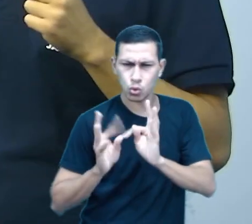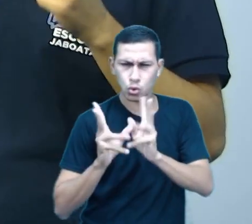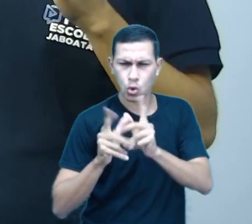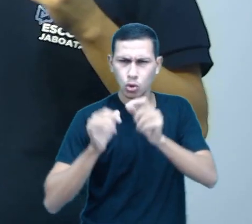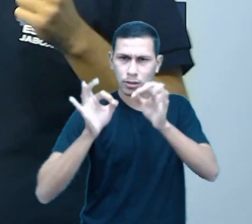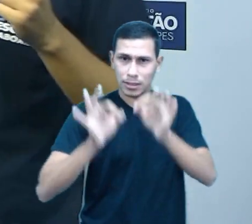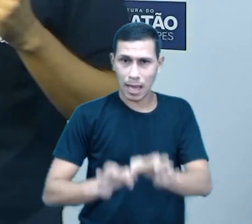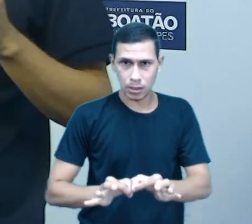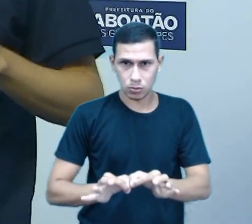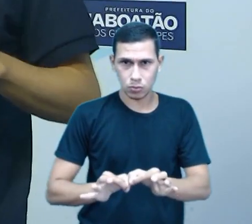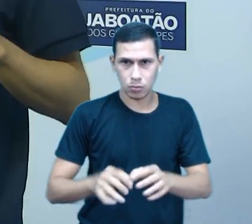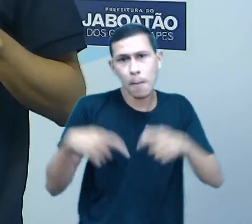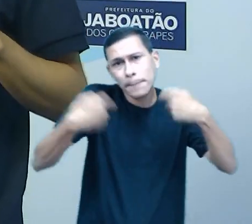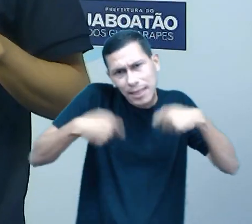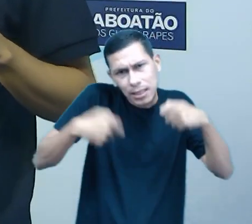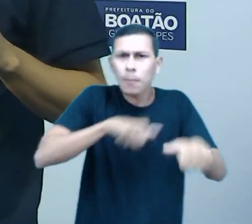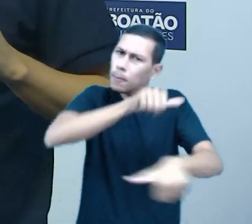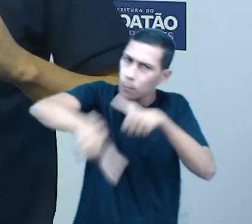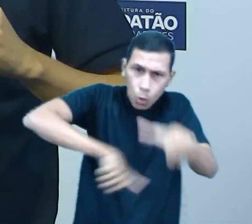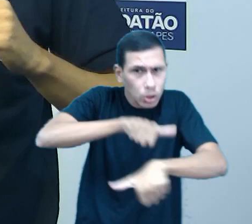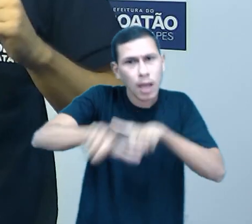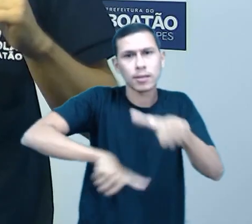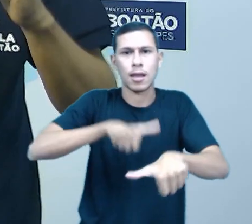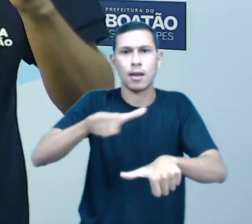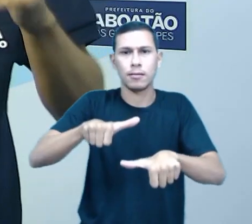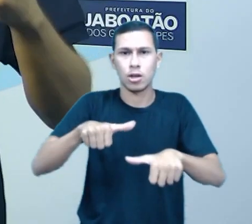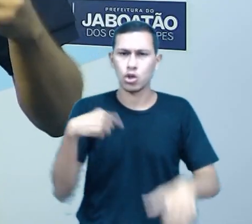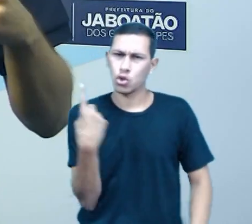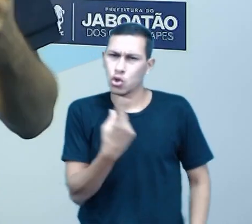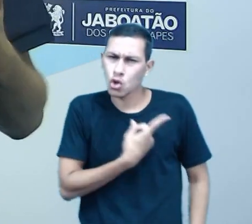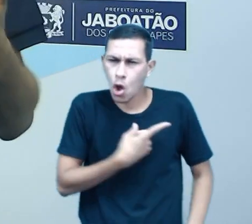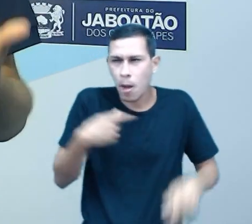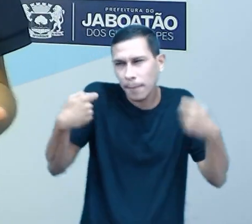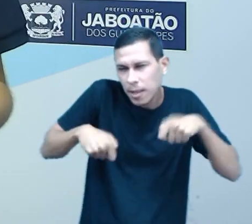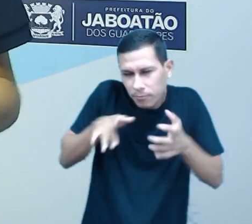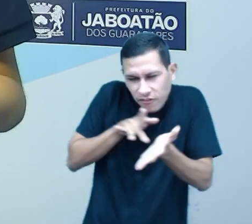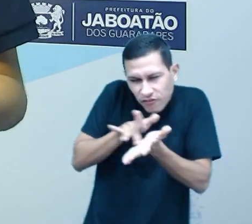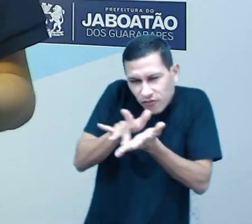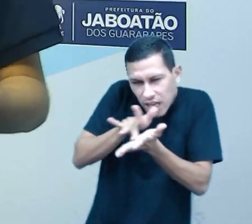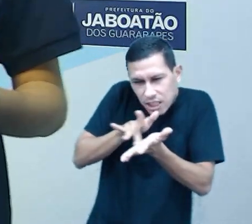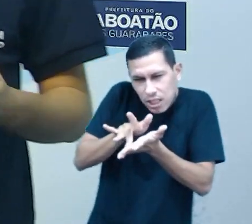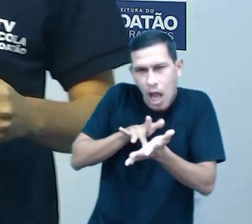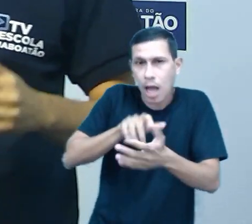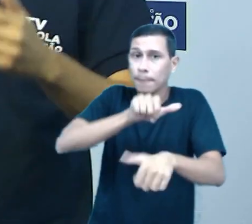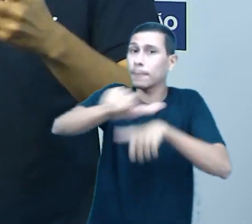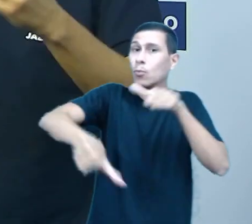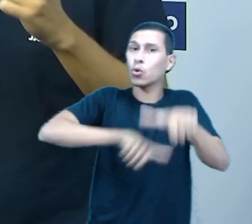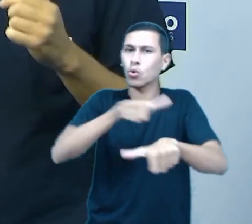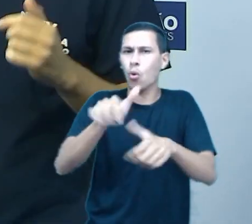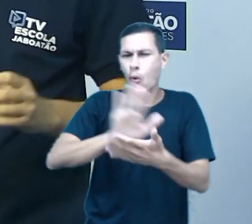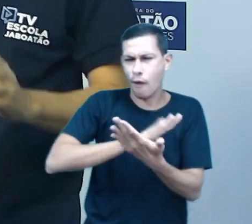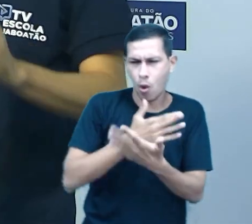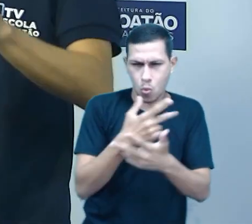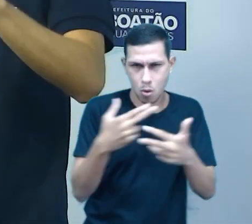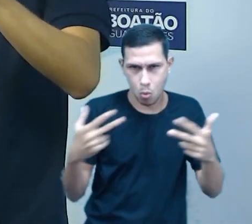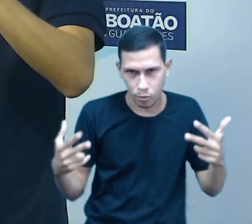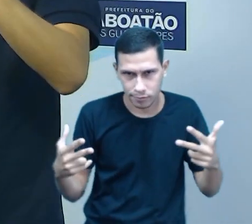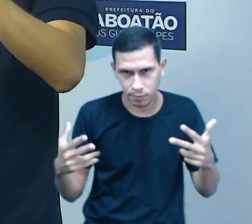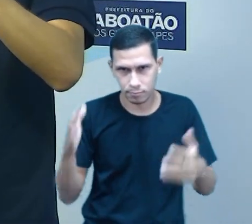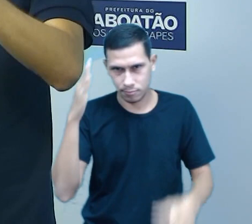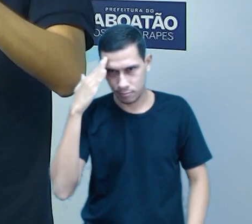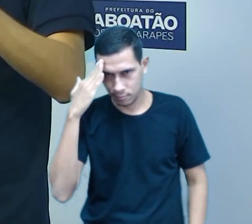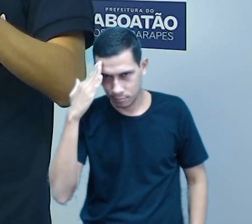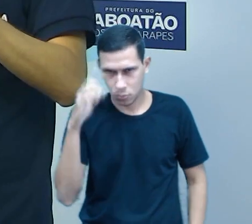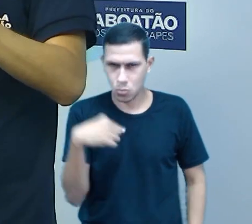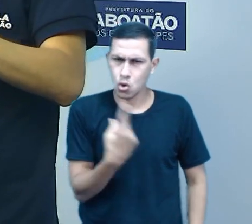que tudo mude, ou seja, é preciso que a gente finja que mudou alguma coisa. Fui claro? Então, a gente